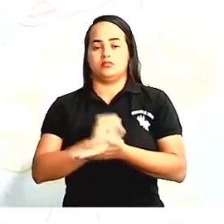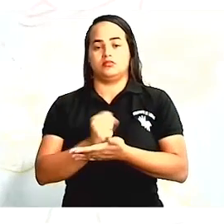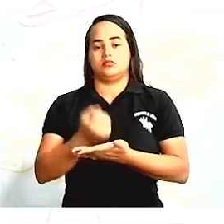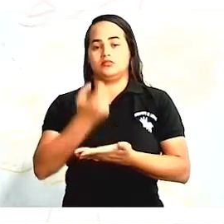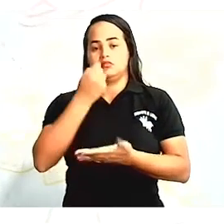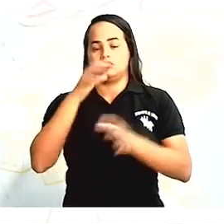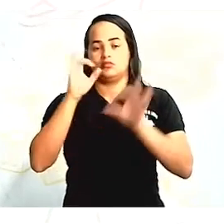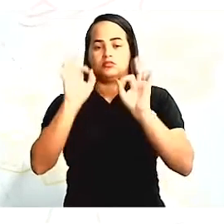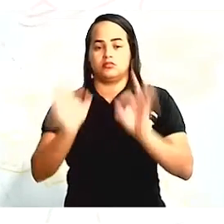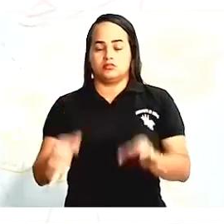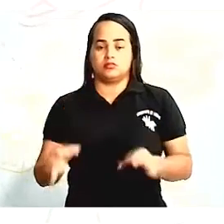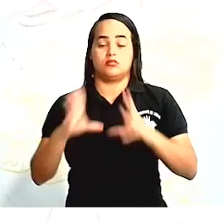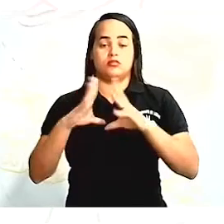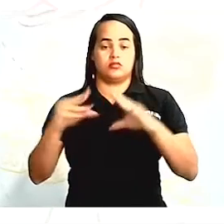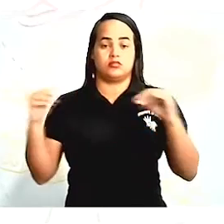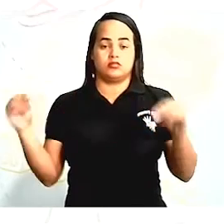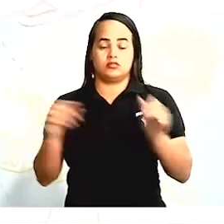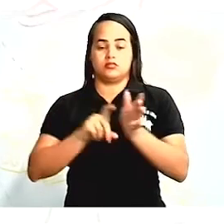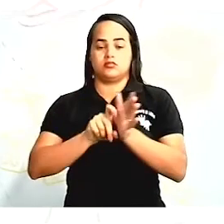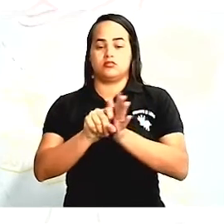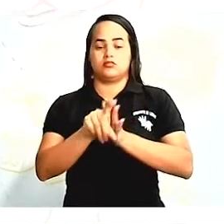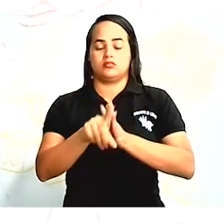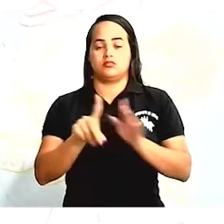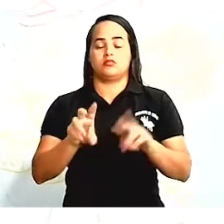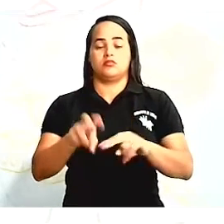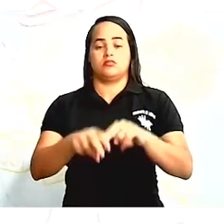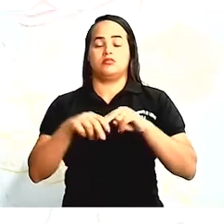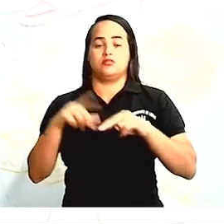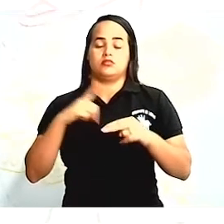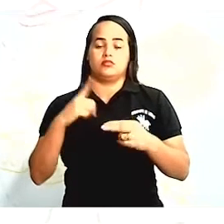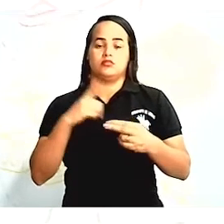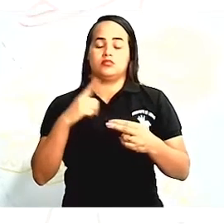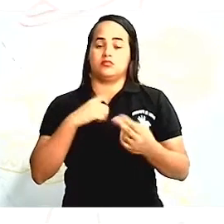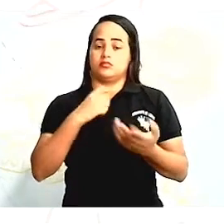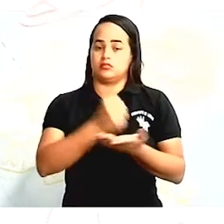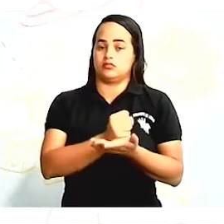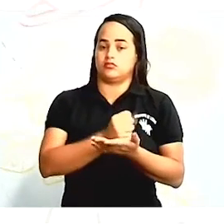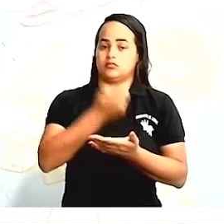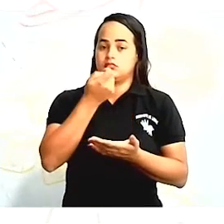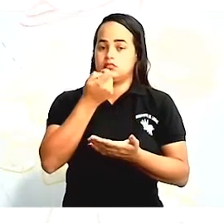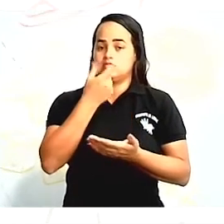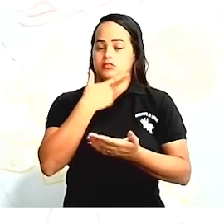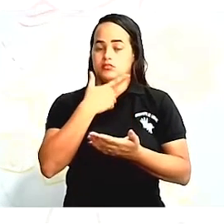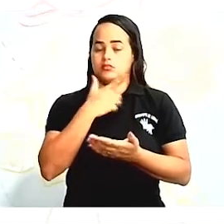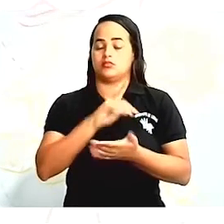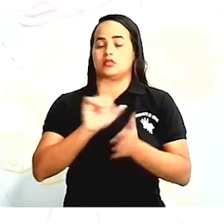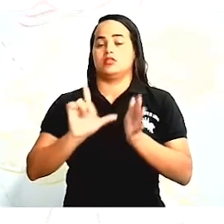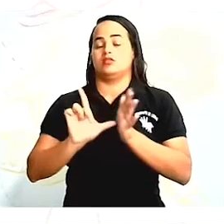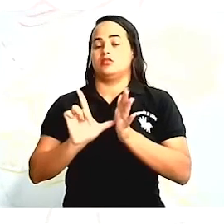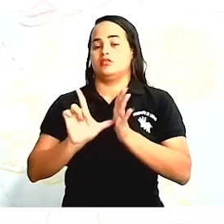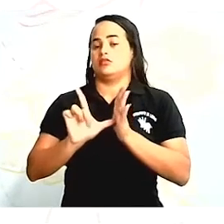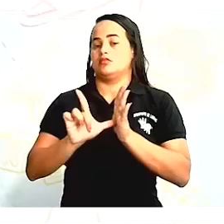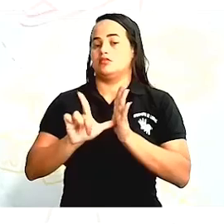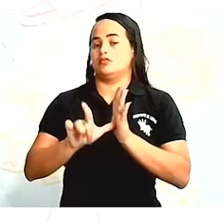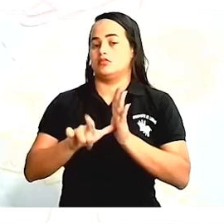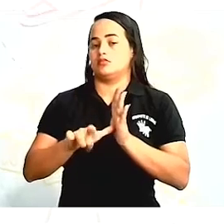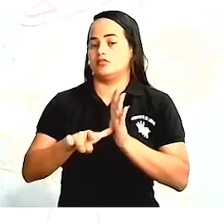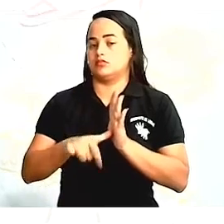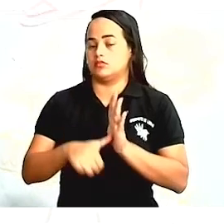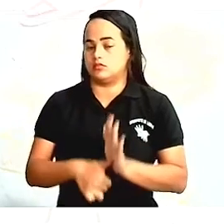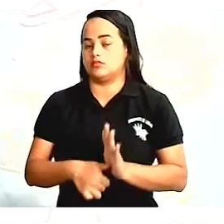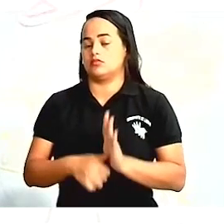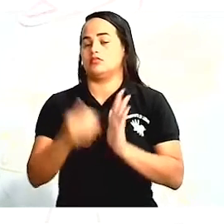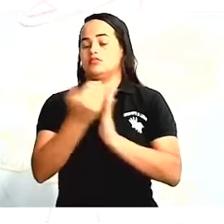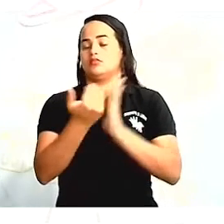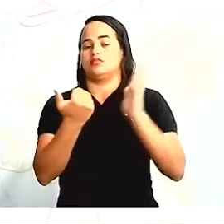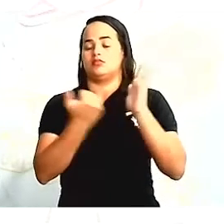para poder se livrar de vez do vírus. Porém, existem drogas que são capazes de retardar, ou seja, de diminuir,